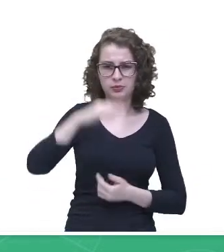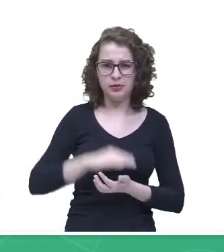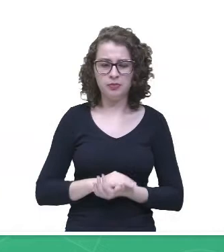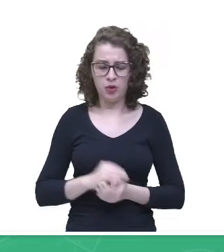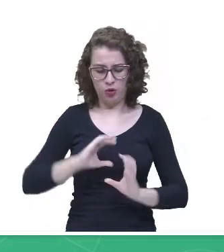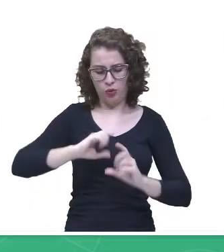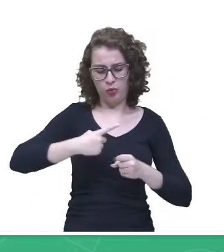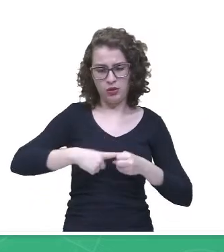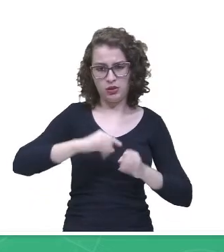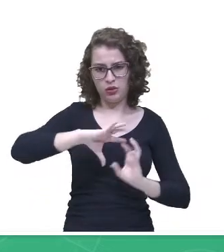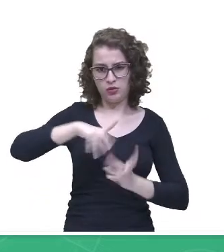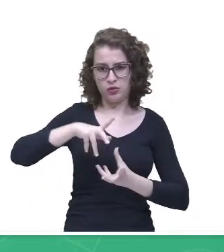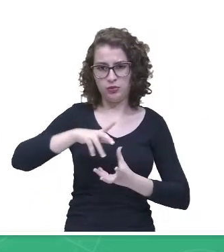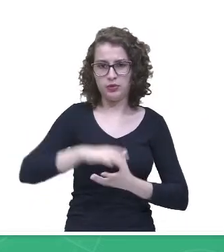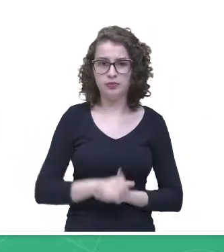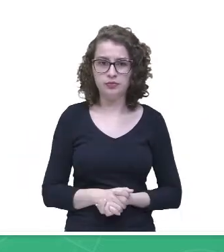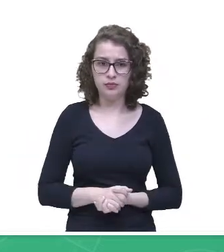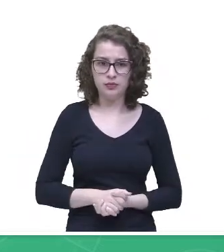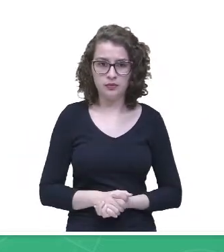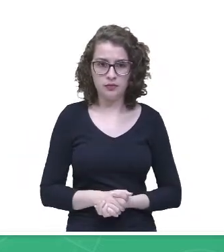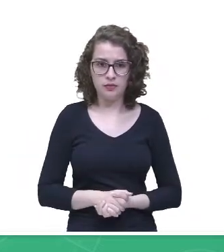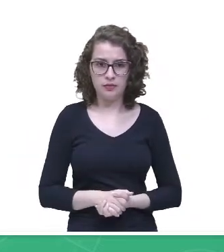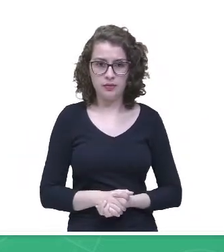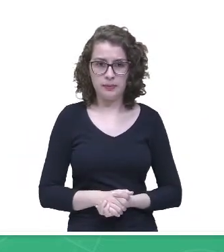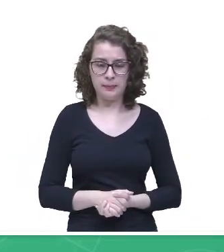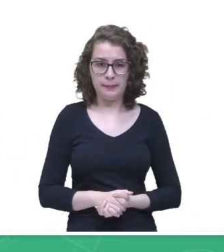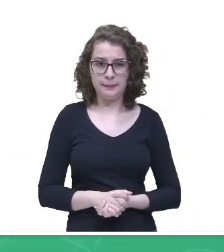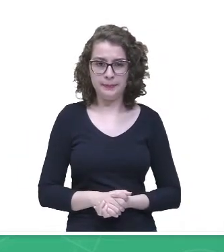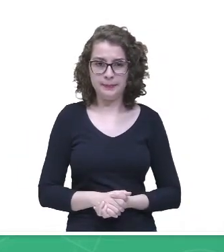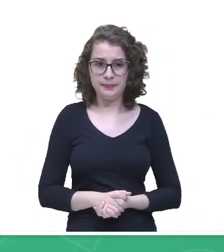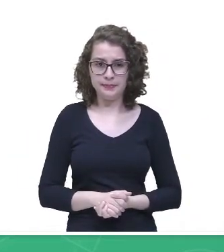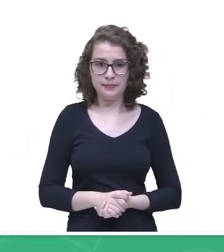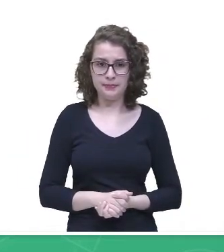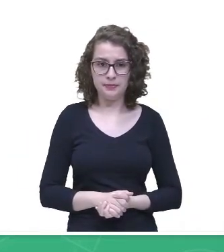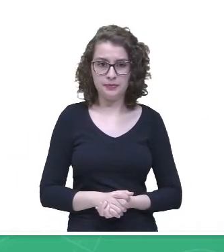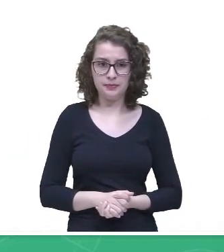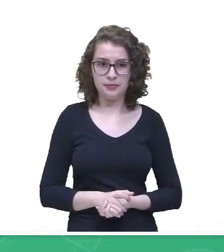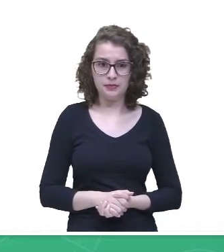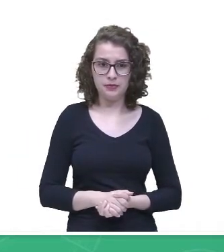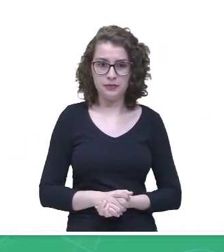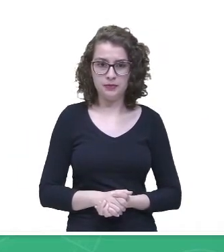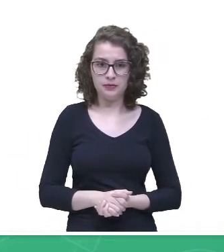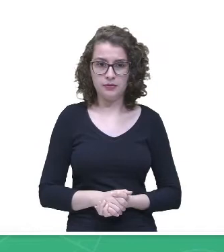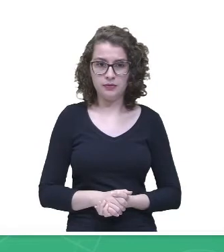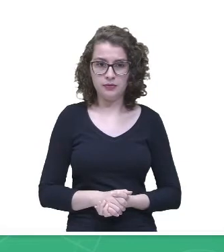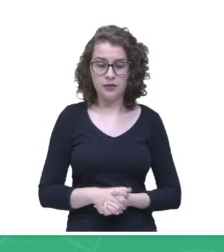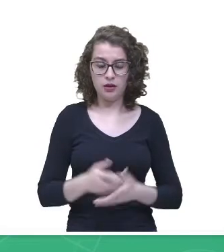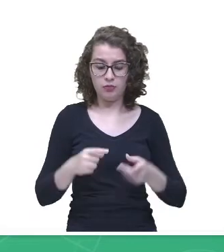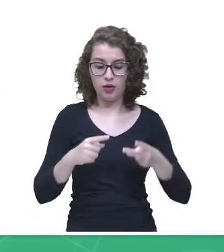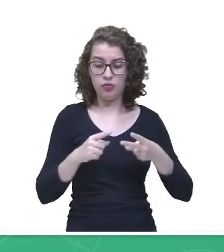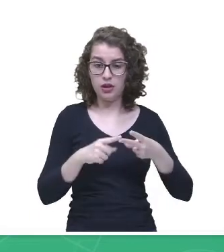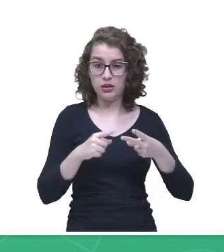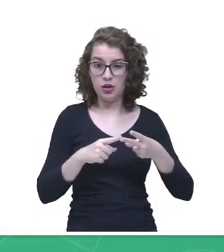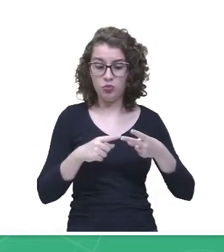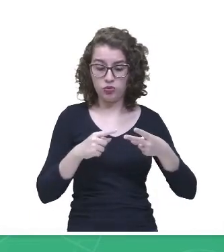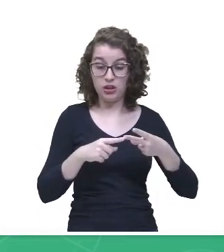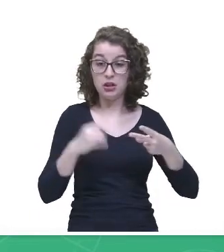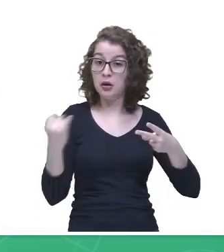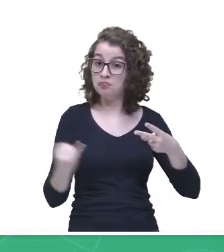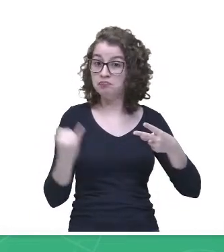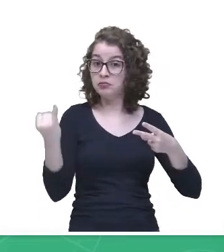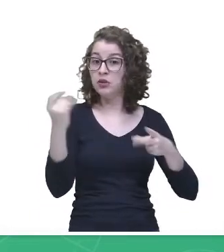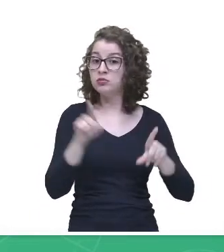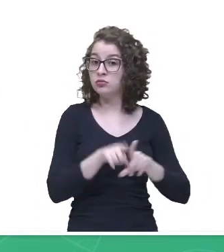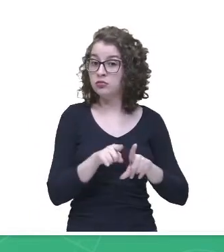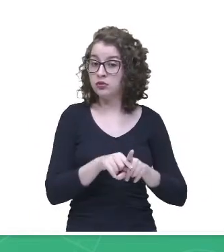global. Mas, além do setor terciário, tá, a gente também vai ter um outro setor muito importante, que